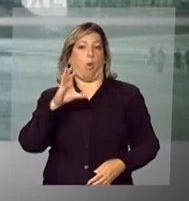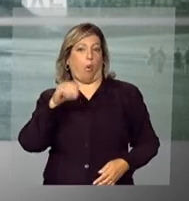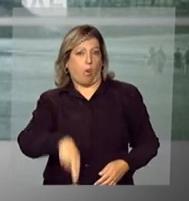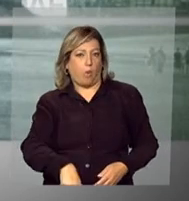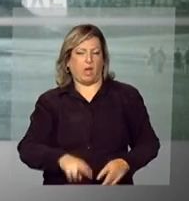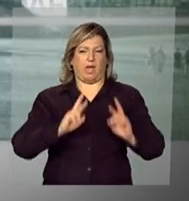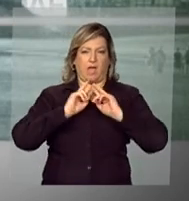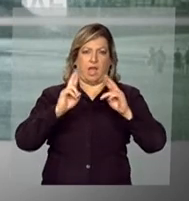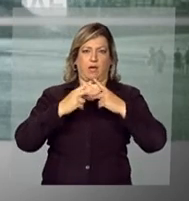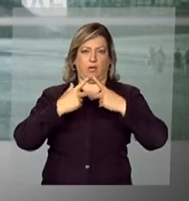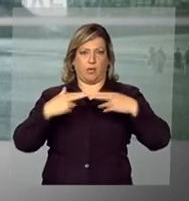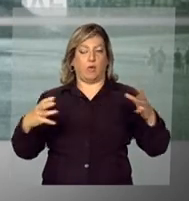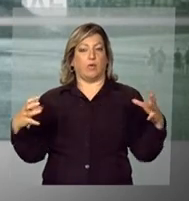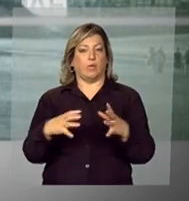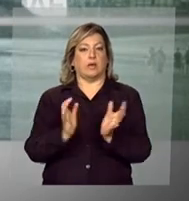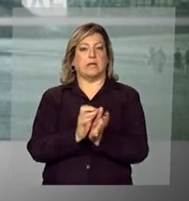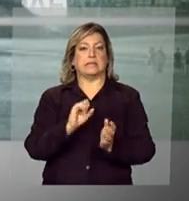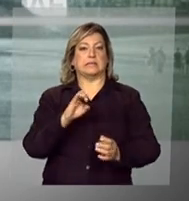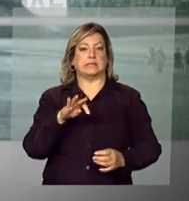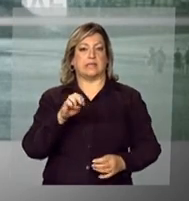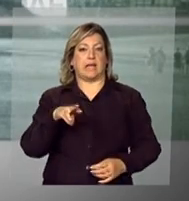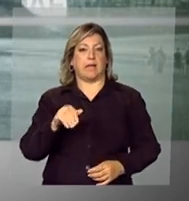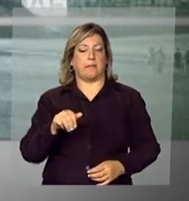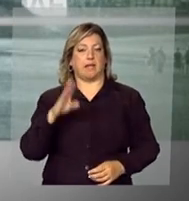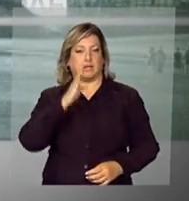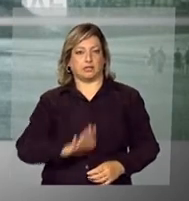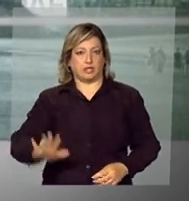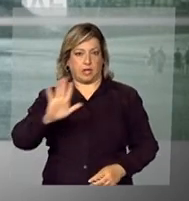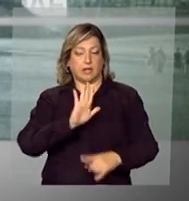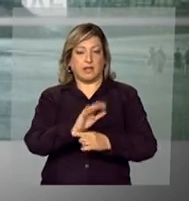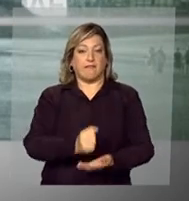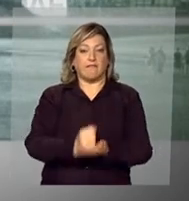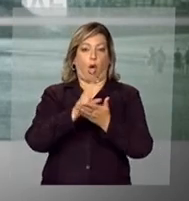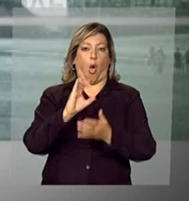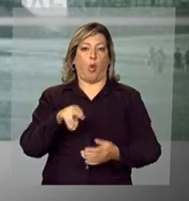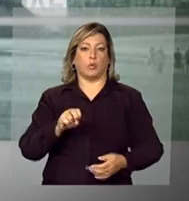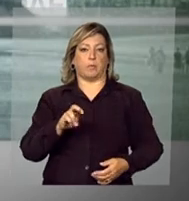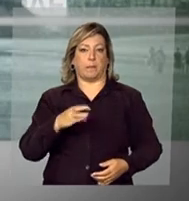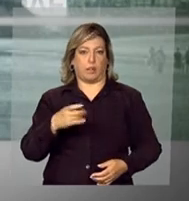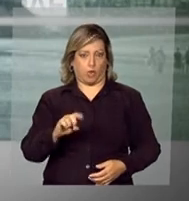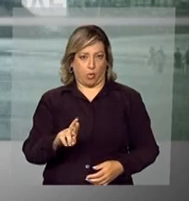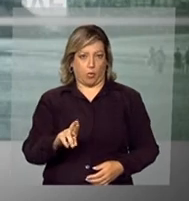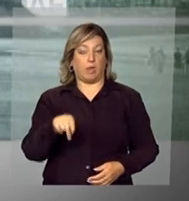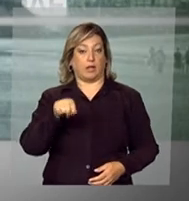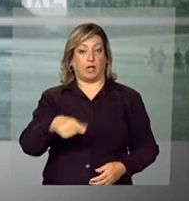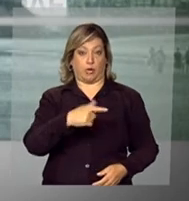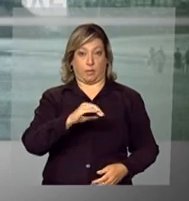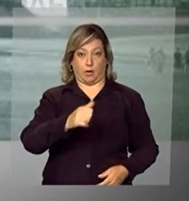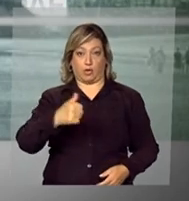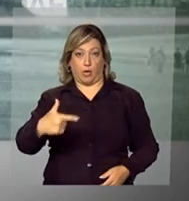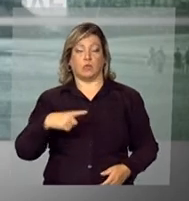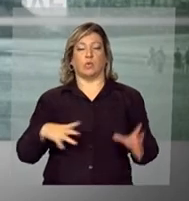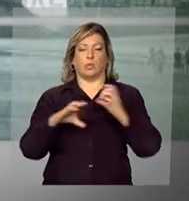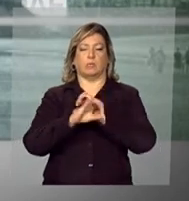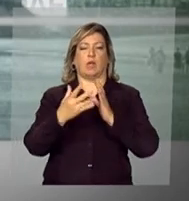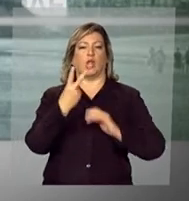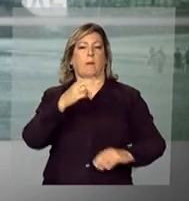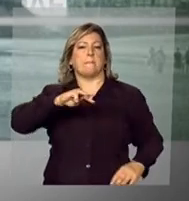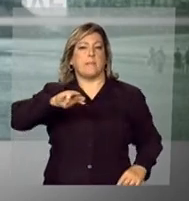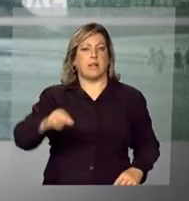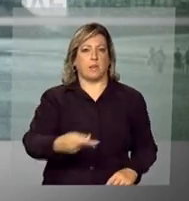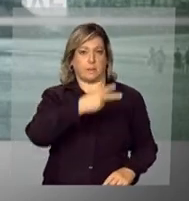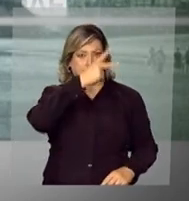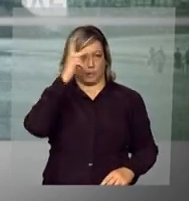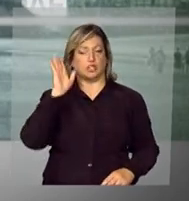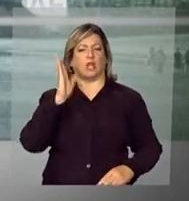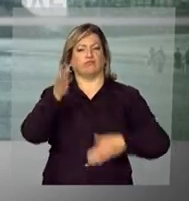integrados ao Sistema Nacional de informações de Defesa do Consumidor em 2012 cerca de dois milhões de consumidores